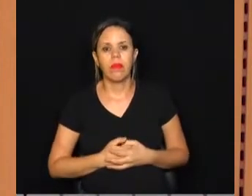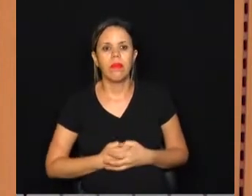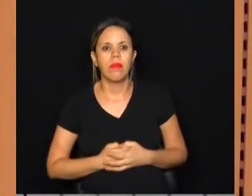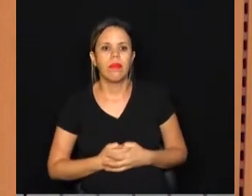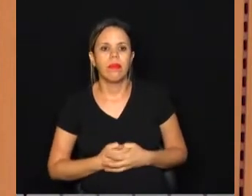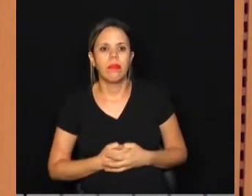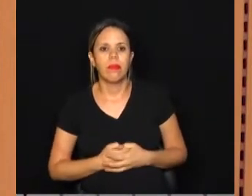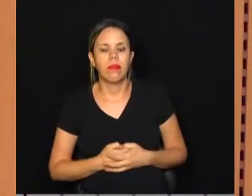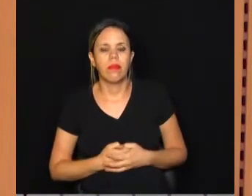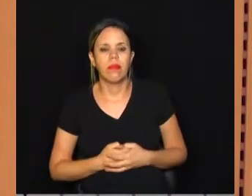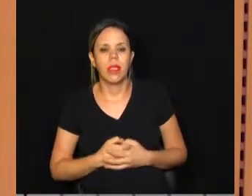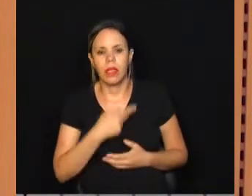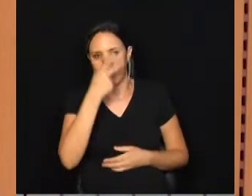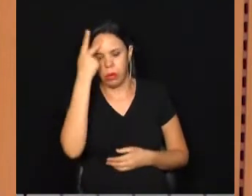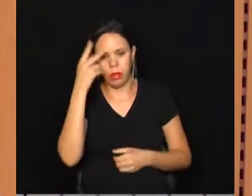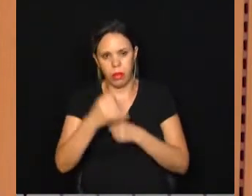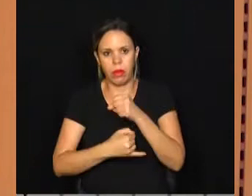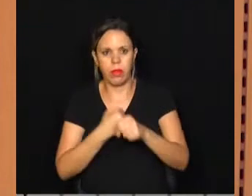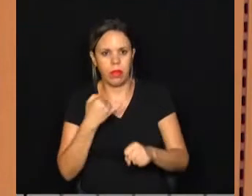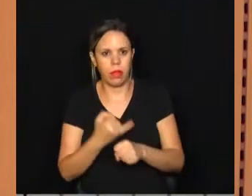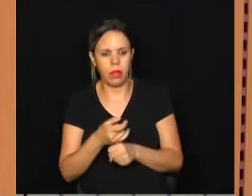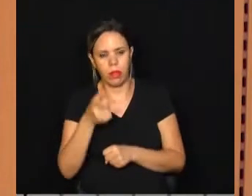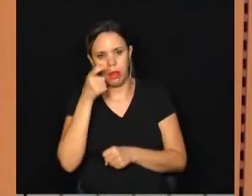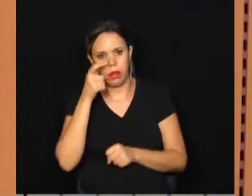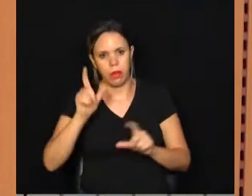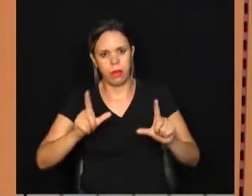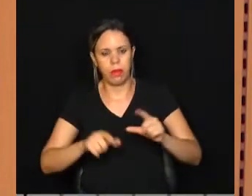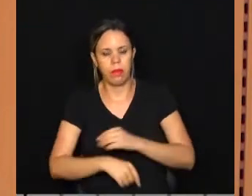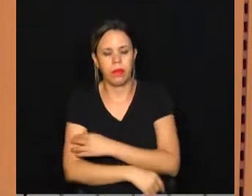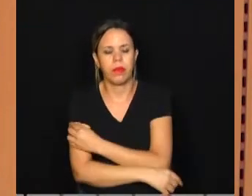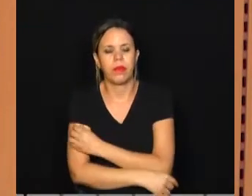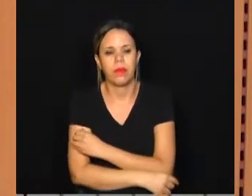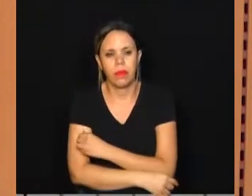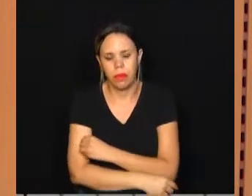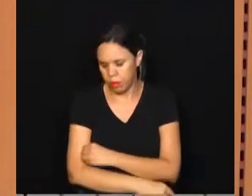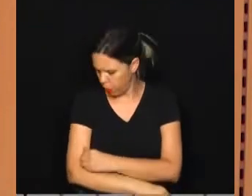de internautas e telespectadores aqui.